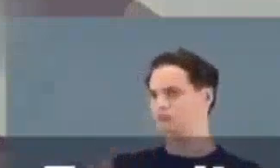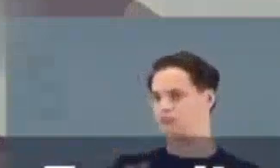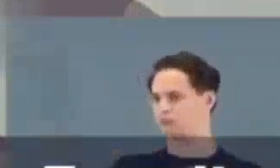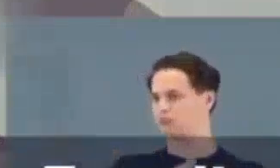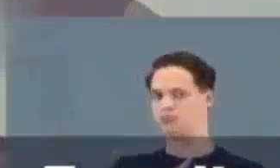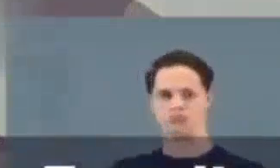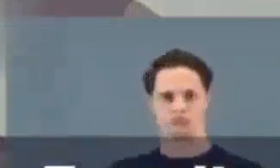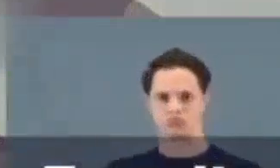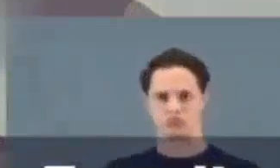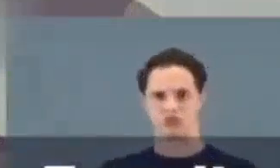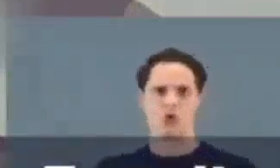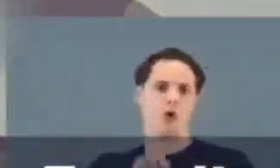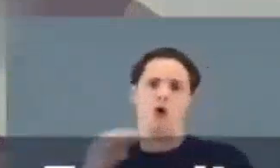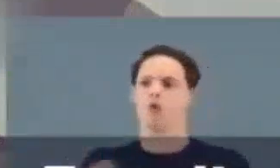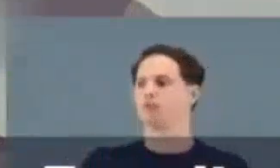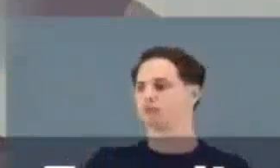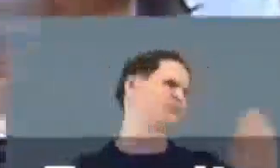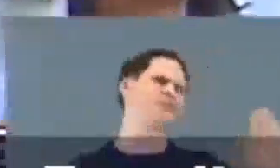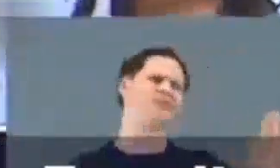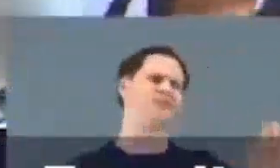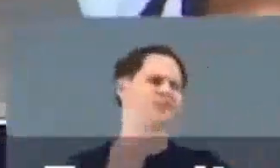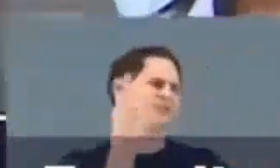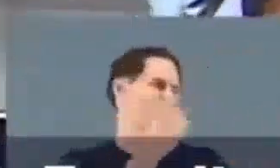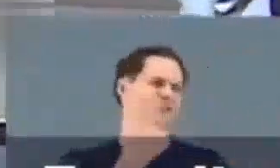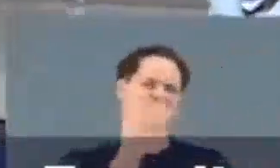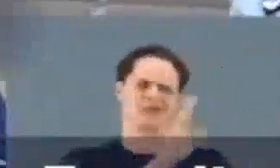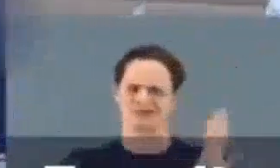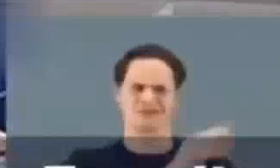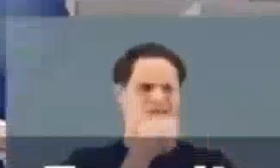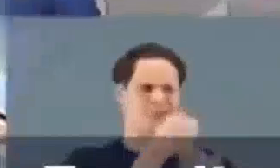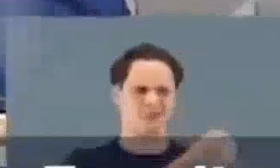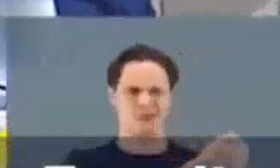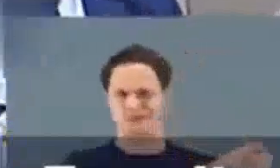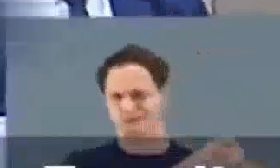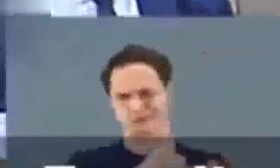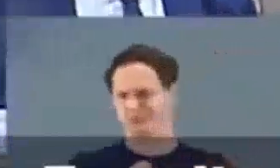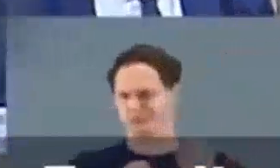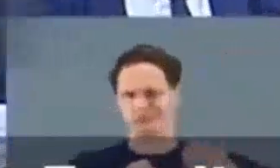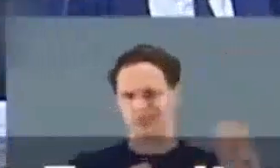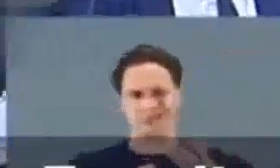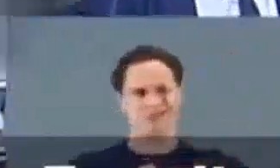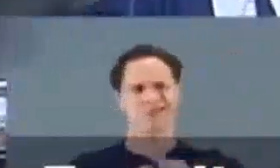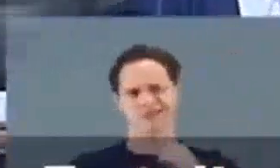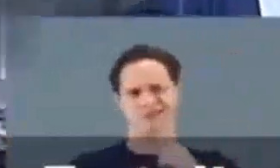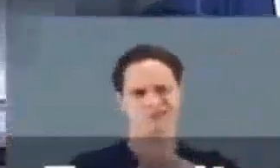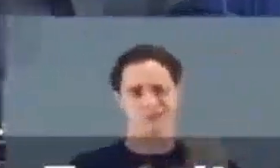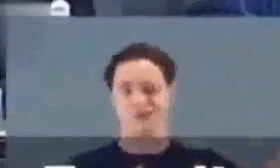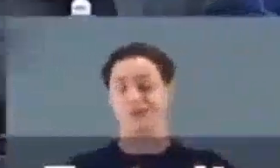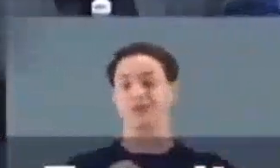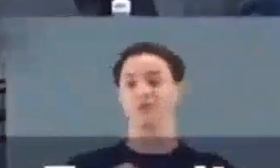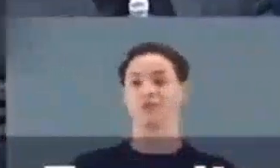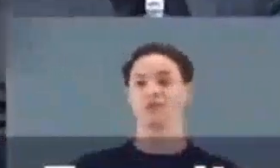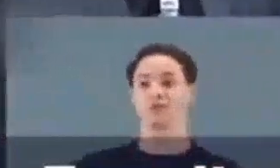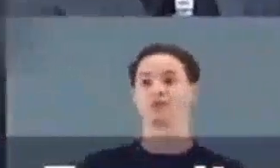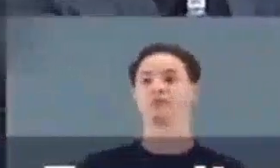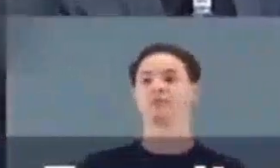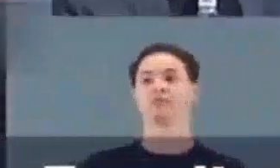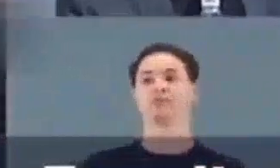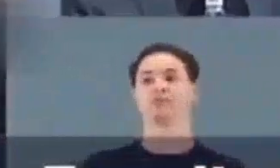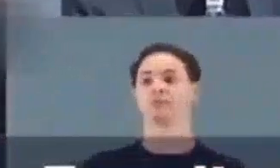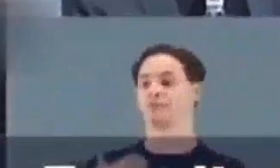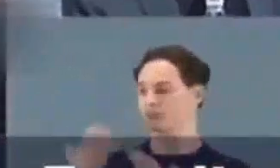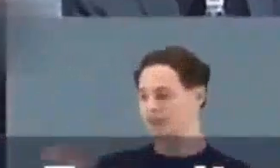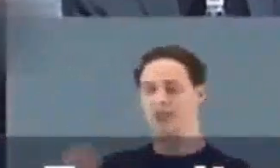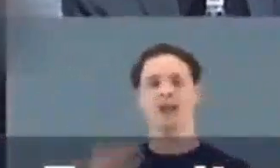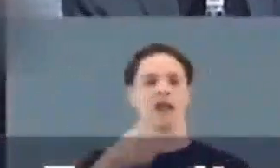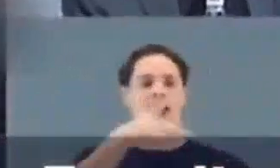respondeu, que não quer responder, enfim. Para ninguém, por favor, deputado. Não vou dar palavra para ninguém. Senhora